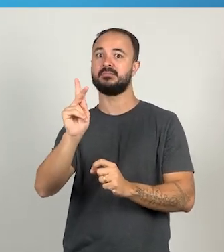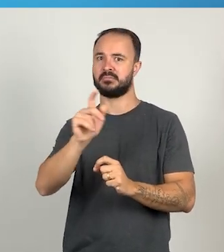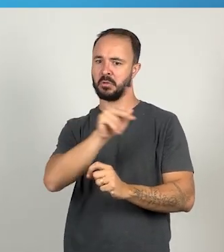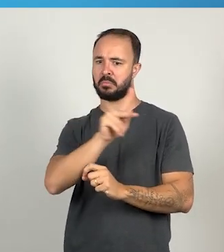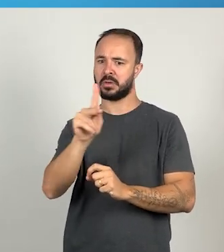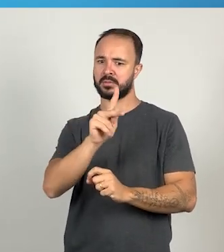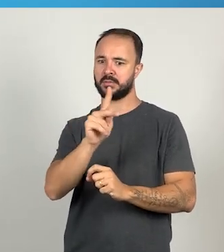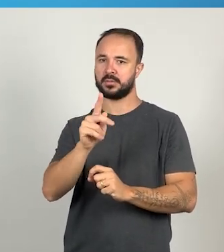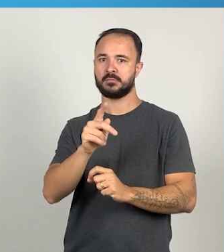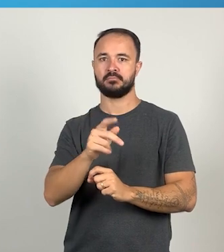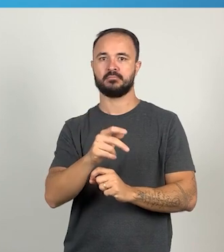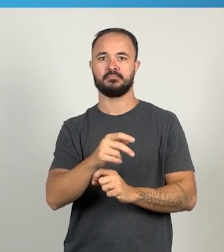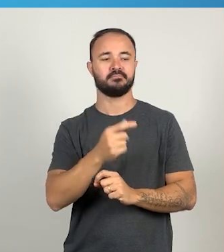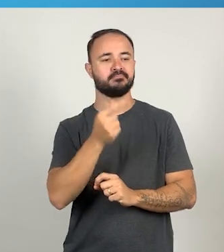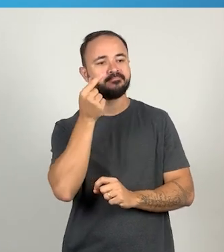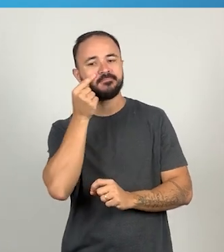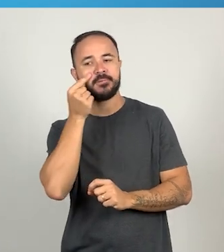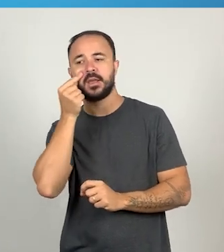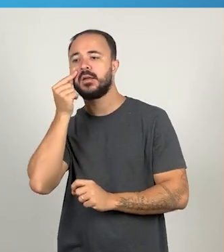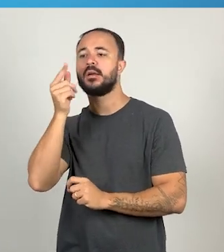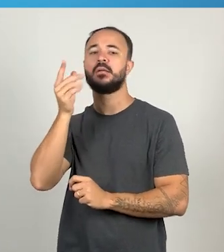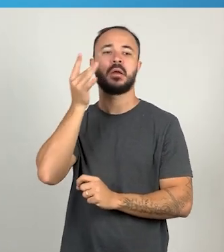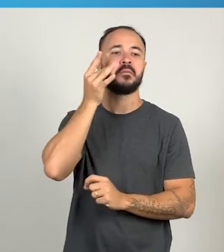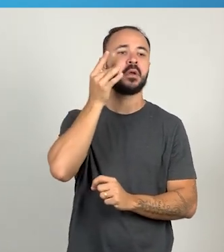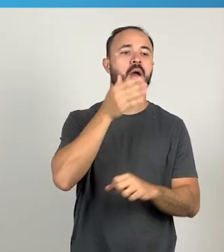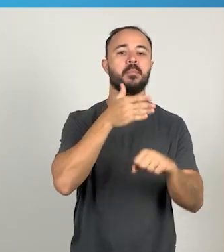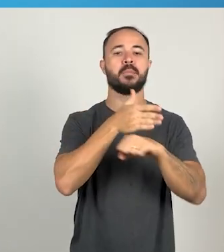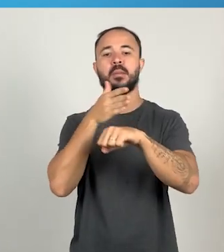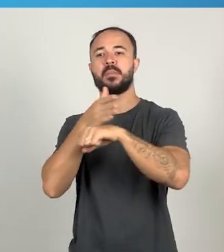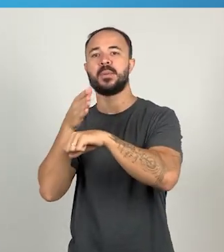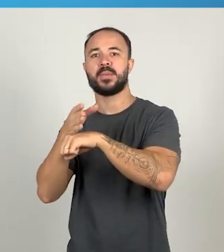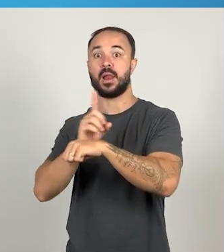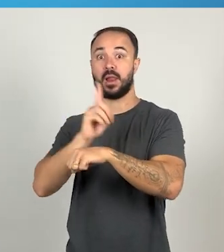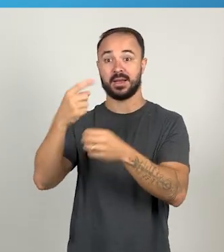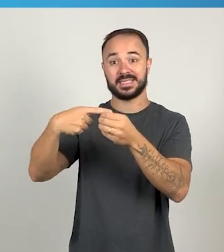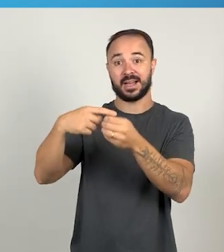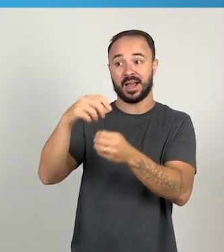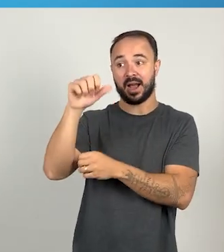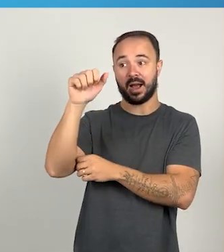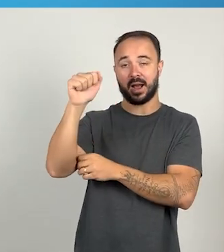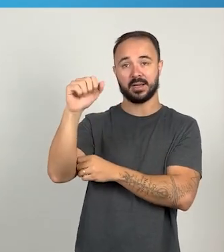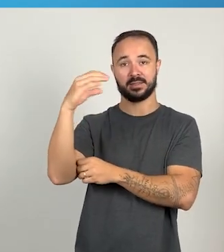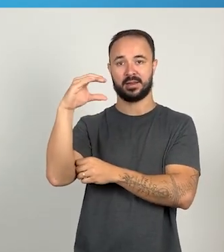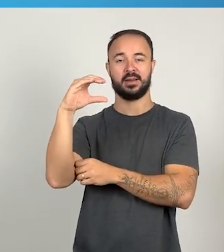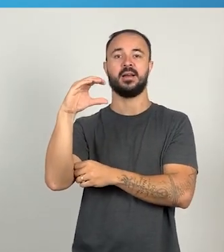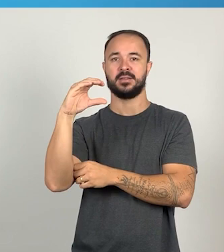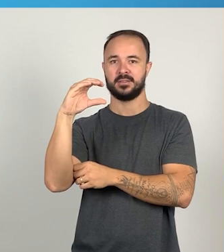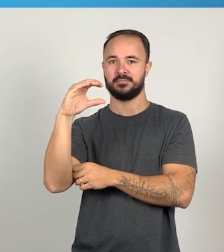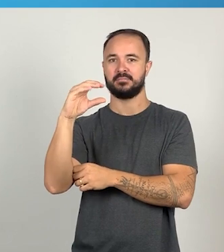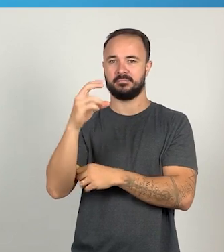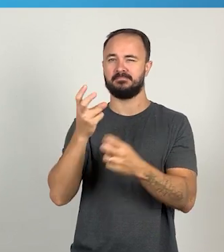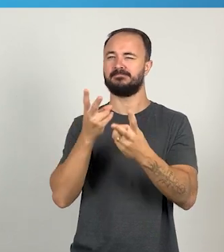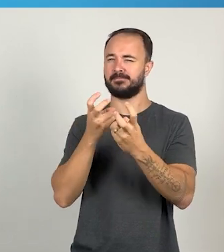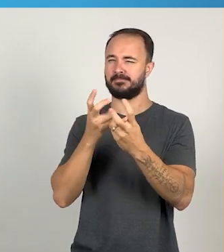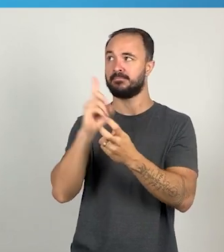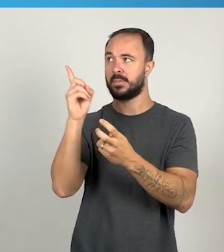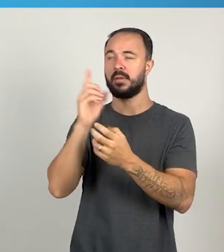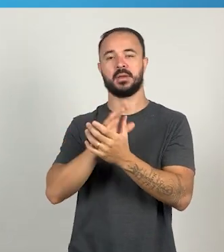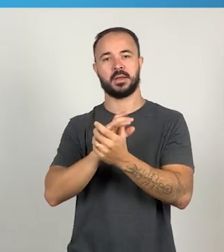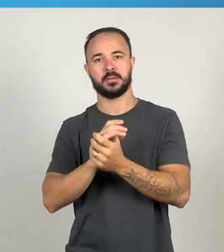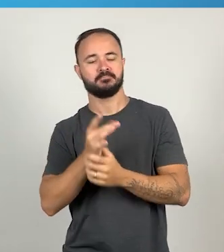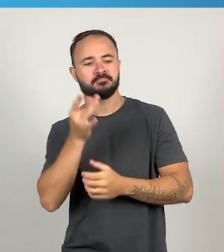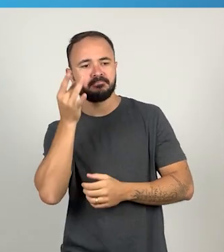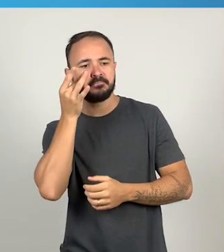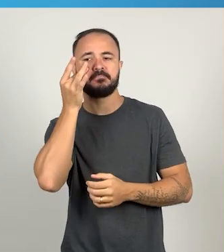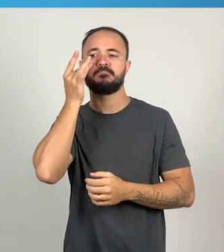Açailândia, visitando as obras da rodovia. Aqui à direita do slide, vocês estão vendo a rodovia quando já